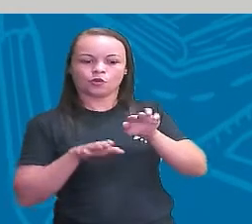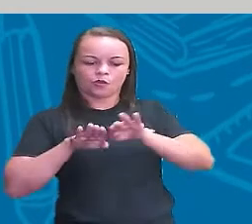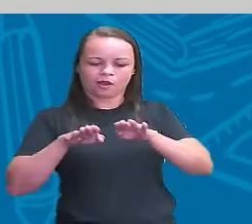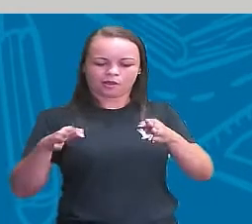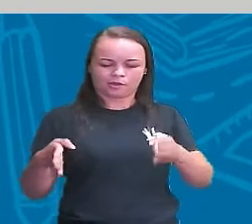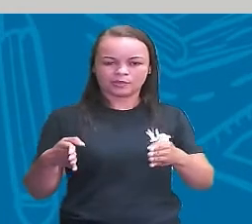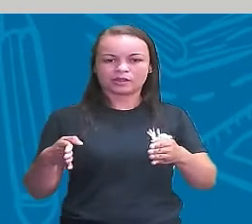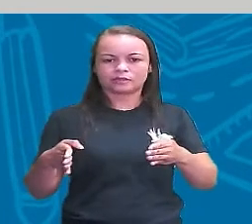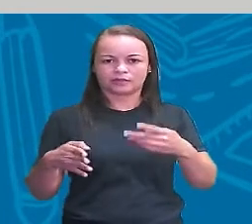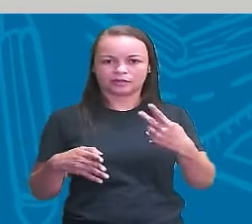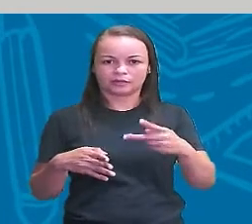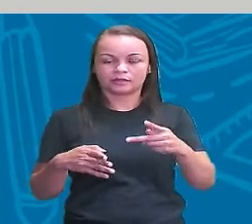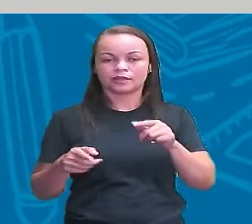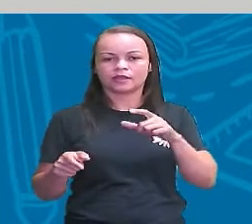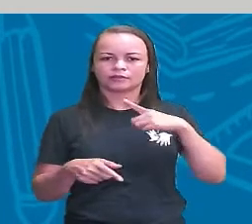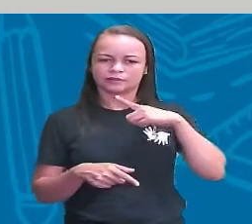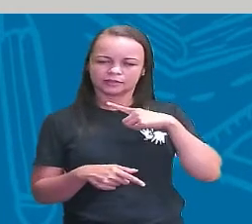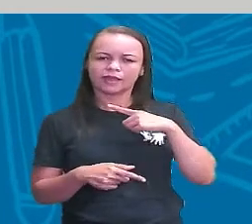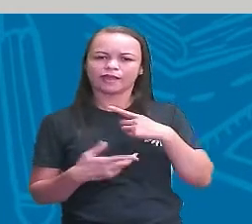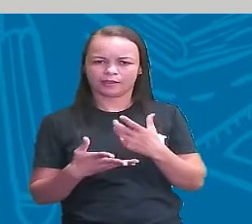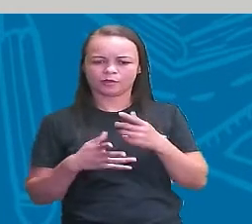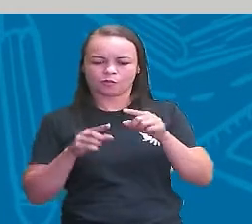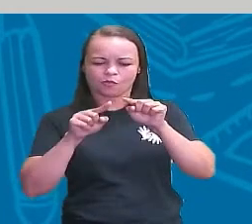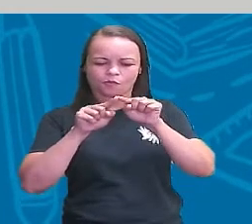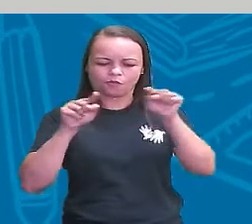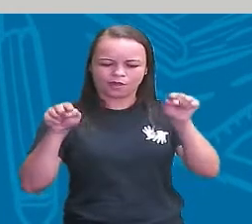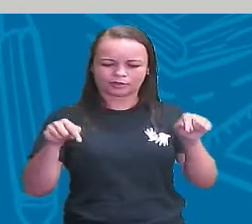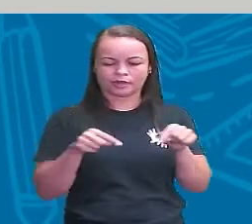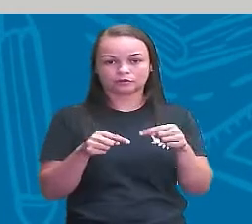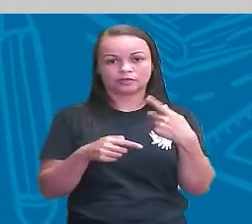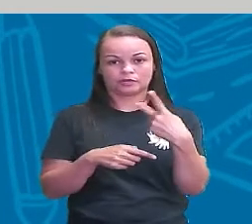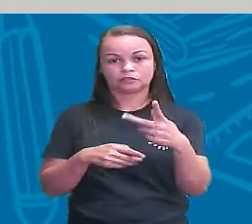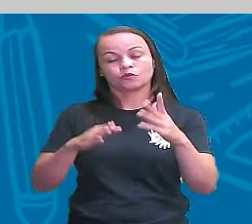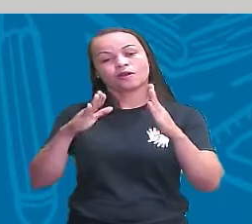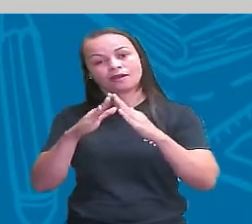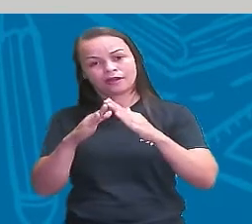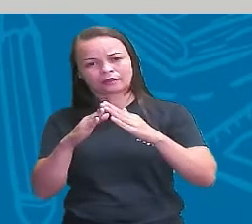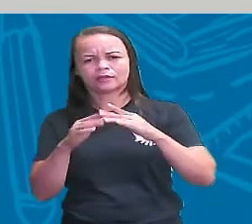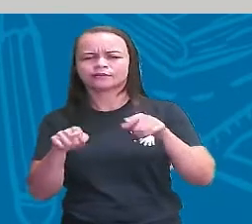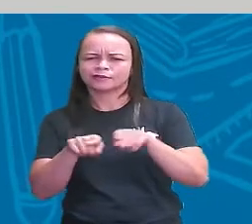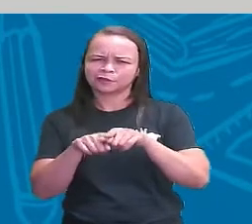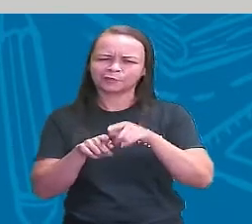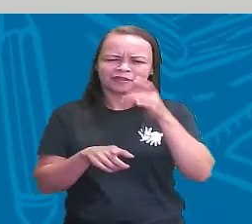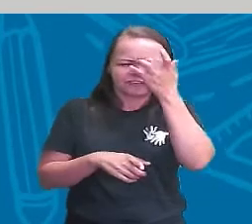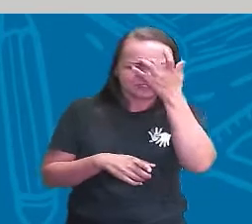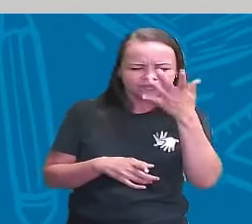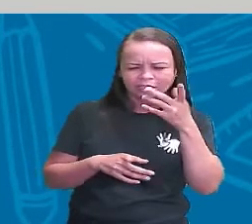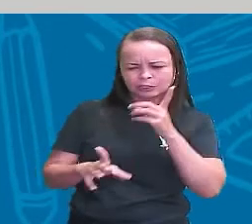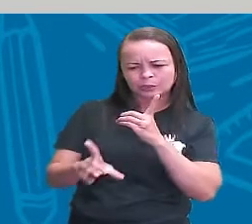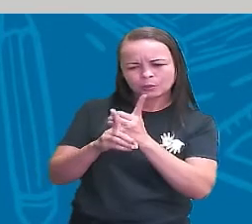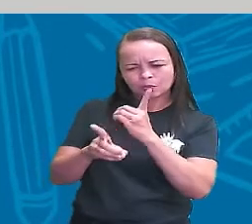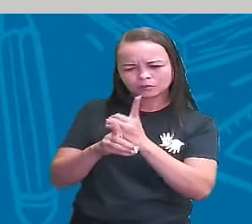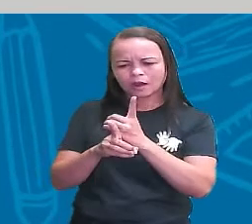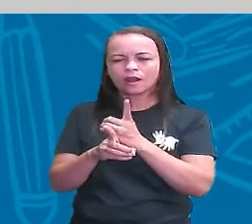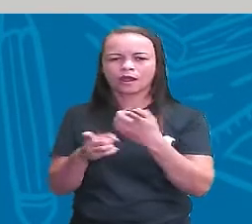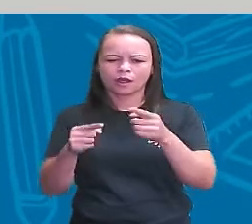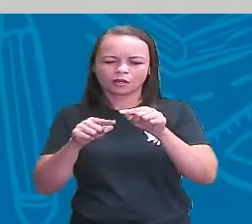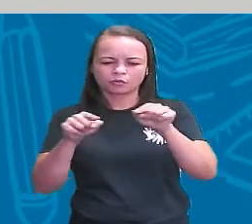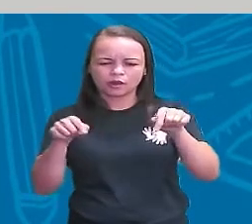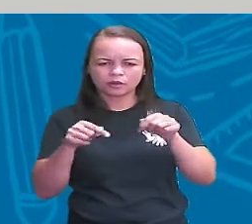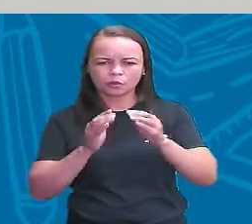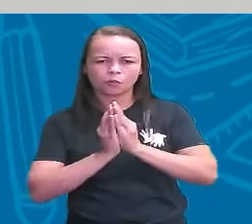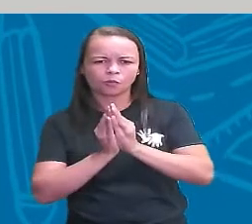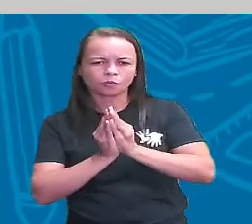na sua casa também vai ser mais fácil também, não é isso? Olhar e você já vai achar um objeto, um quadrado, um